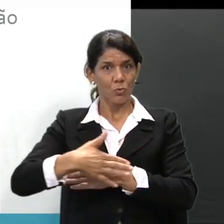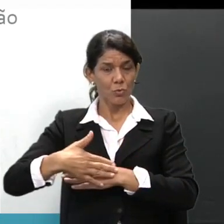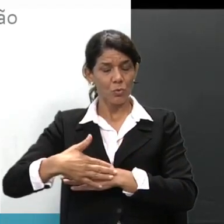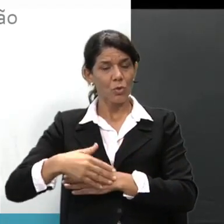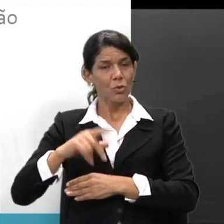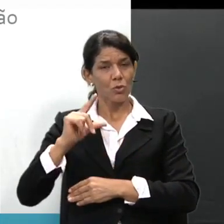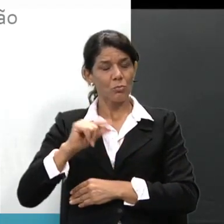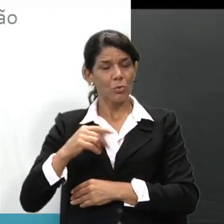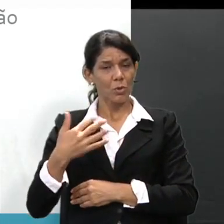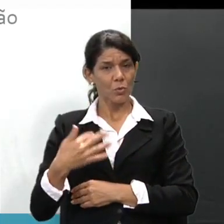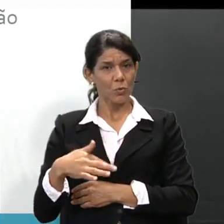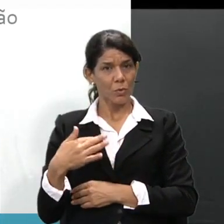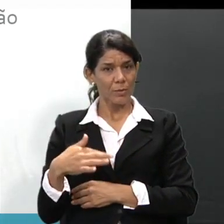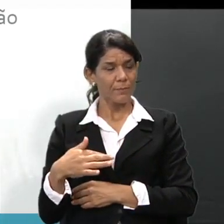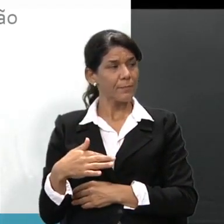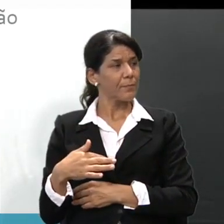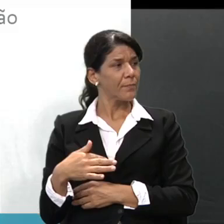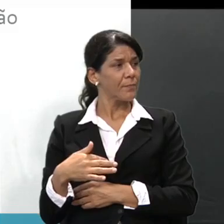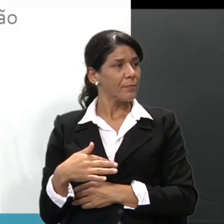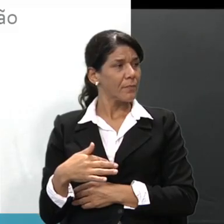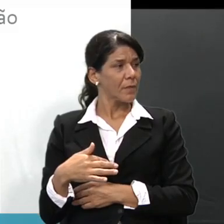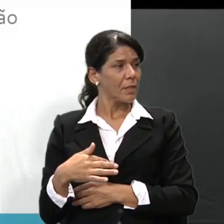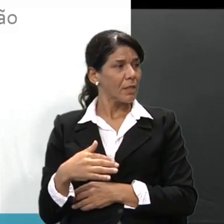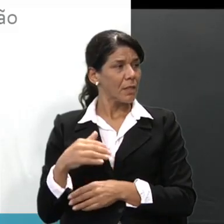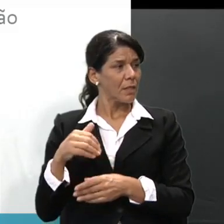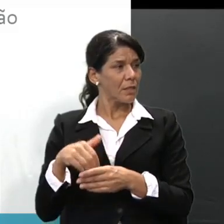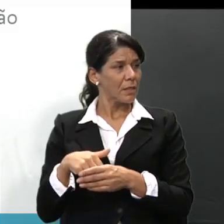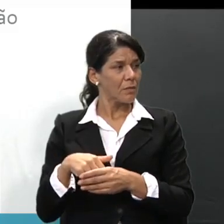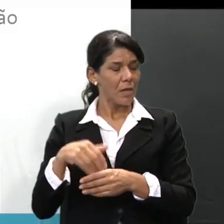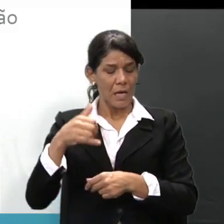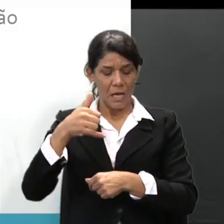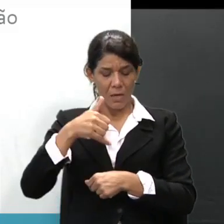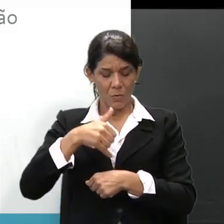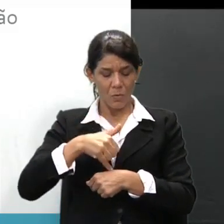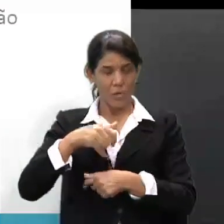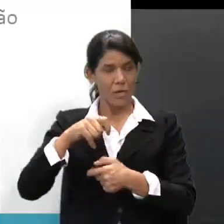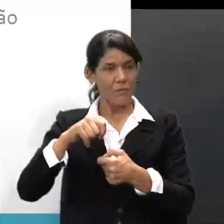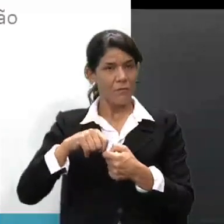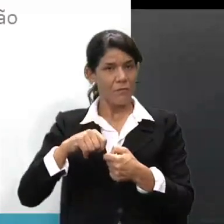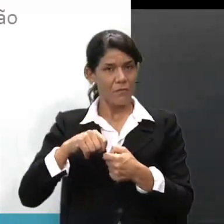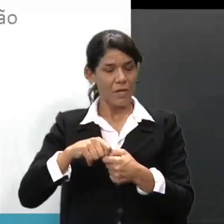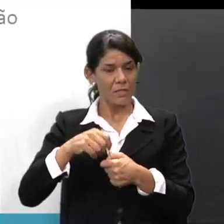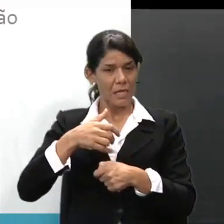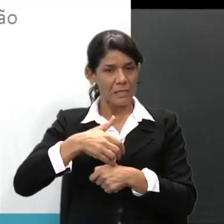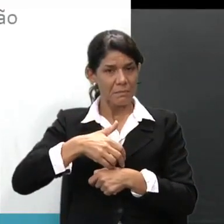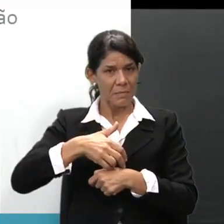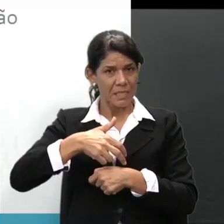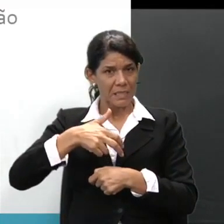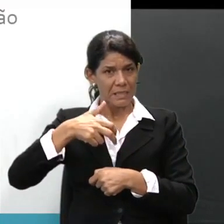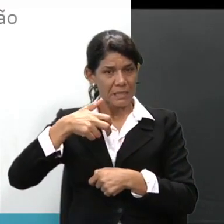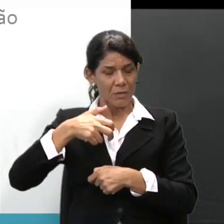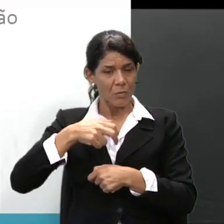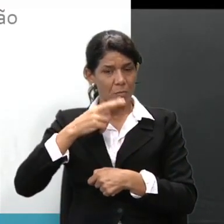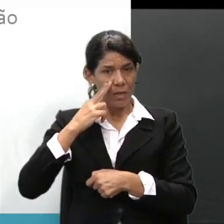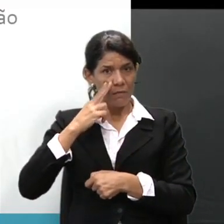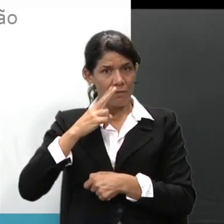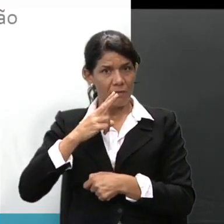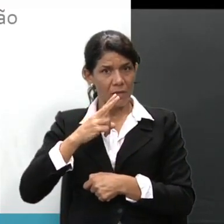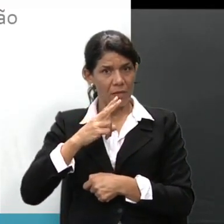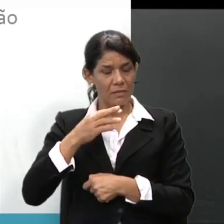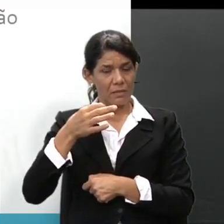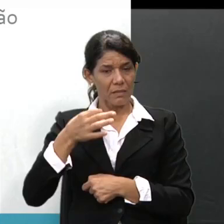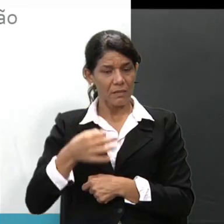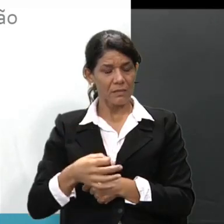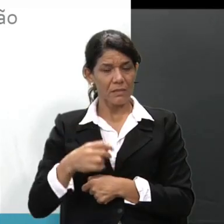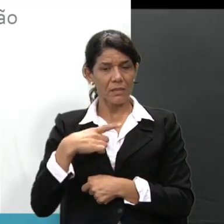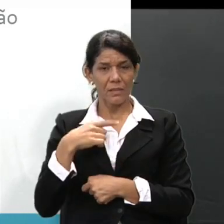a dor, tá? Ao introduzir a agulha, realiza-se a aspiração para ver e